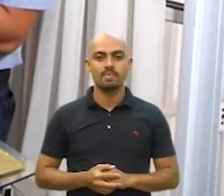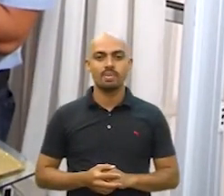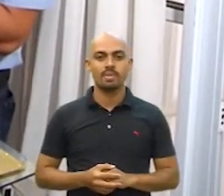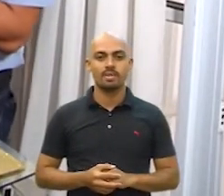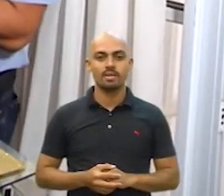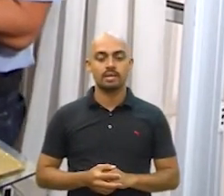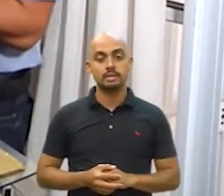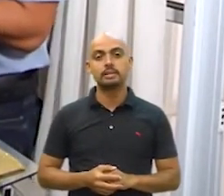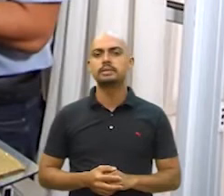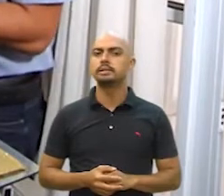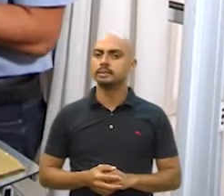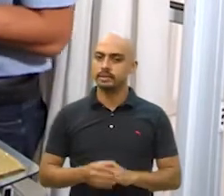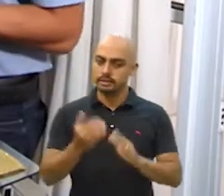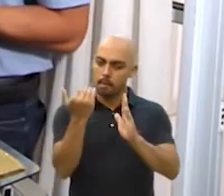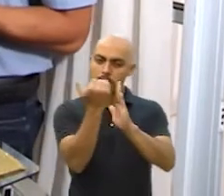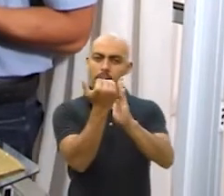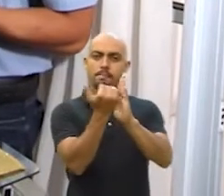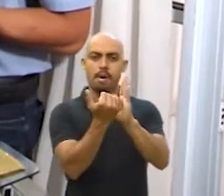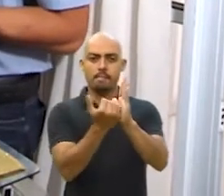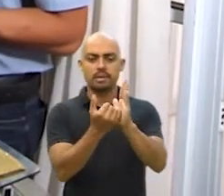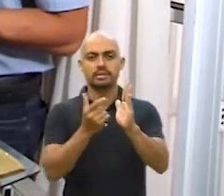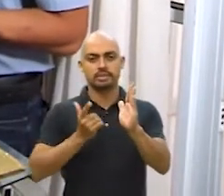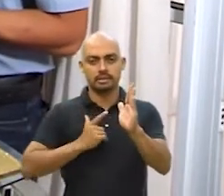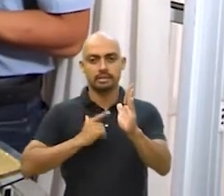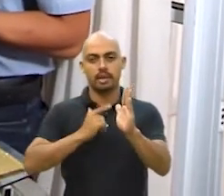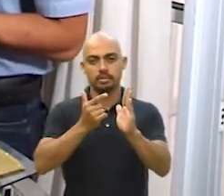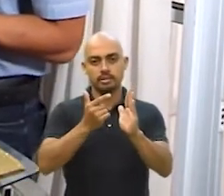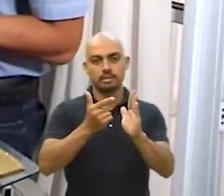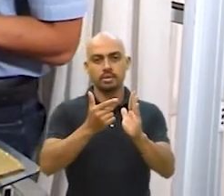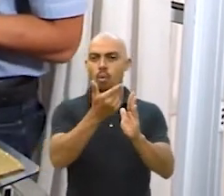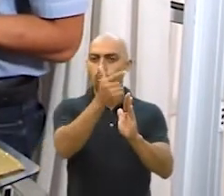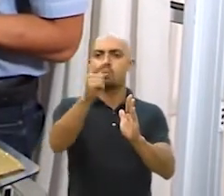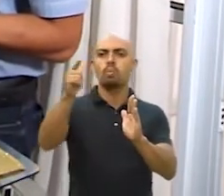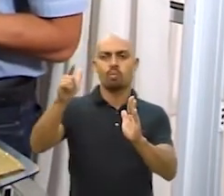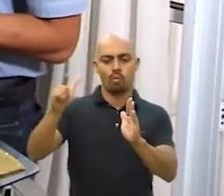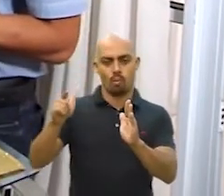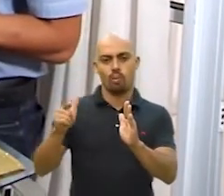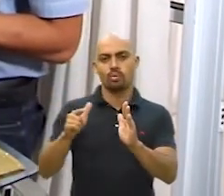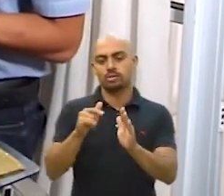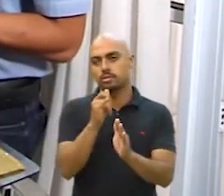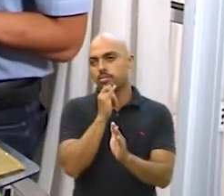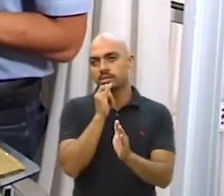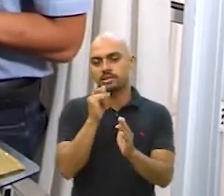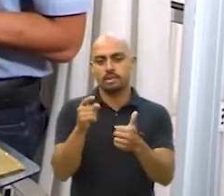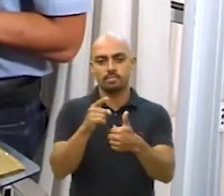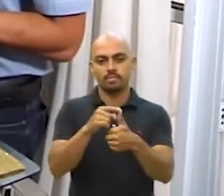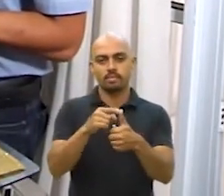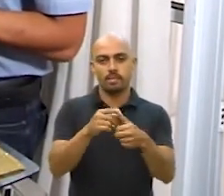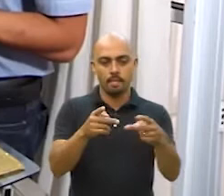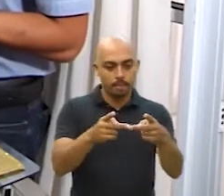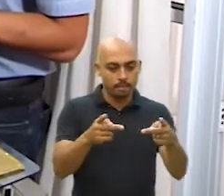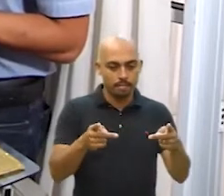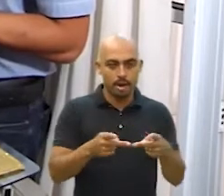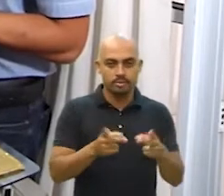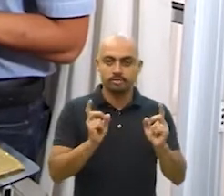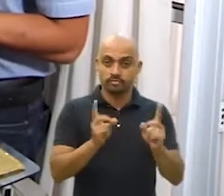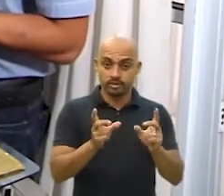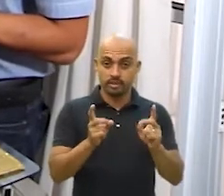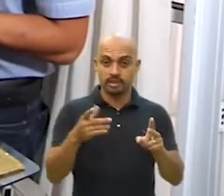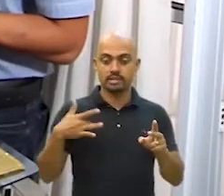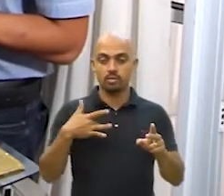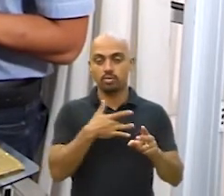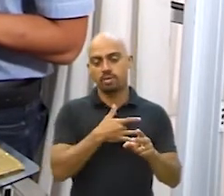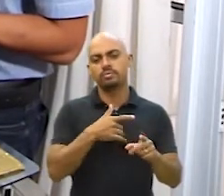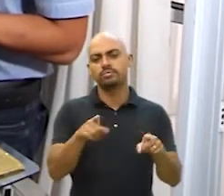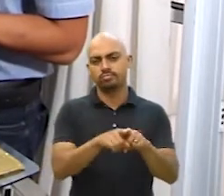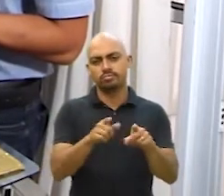199-8900-2222. Além dessas receitas que eu falei, que eu estou mostrando para vocês, nós temos as marmitas saudáveis e muito